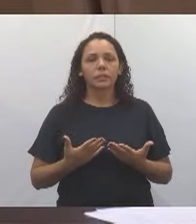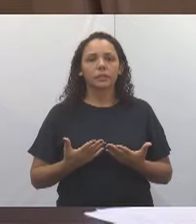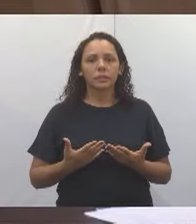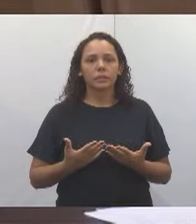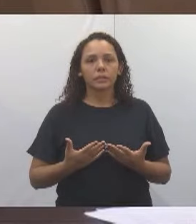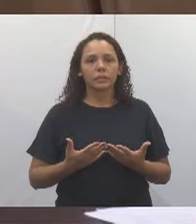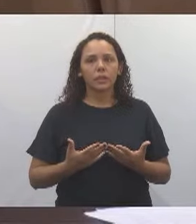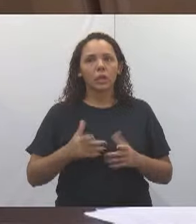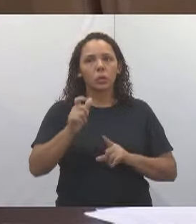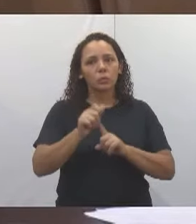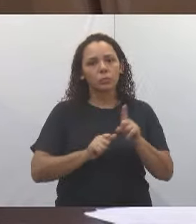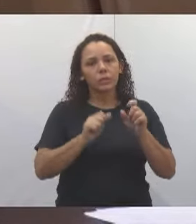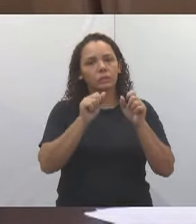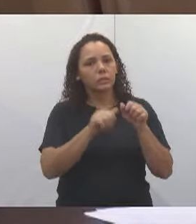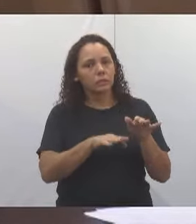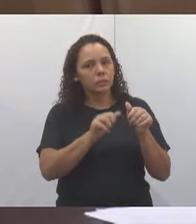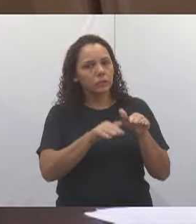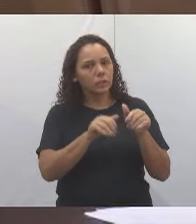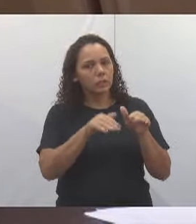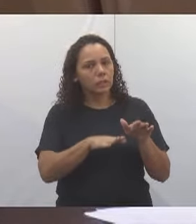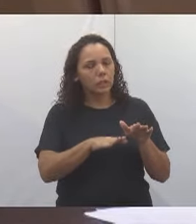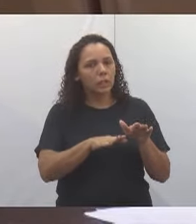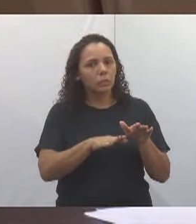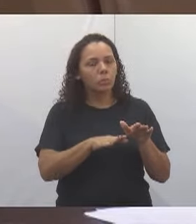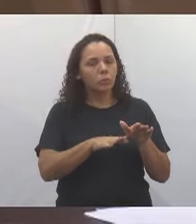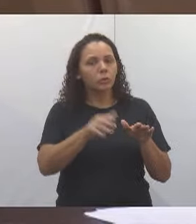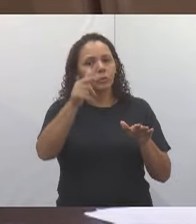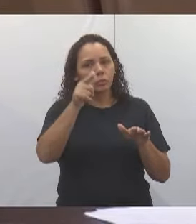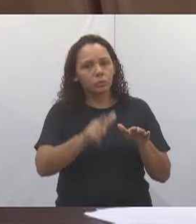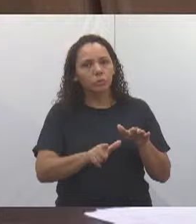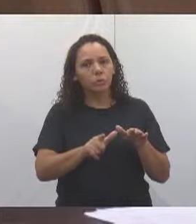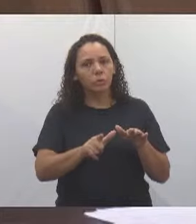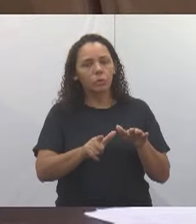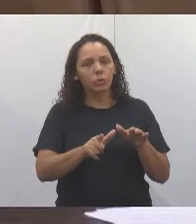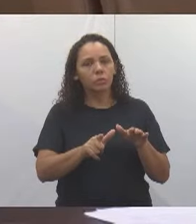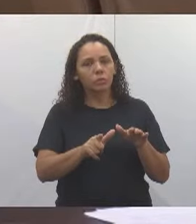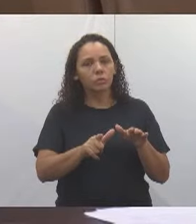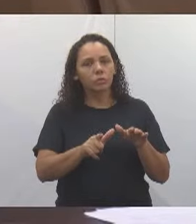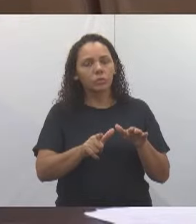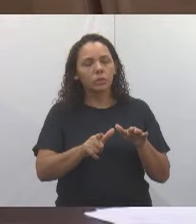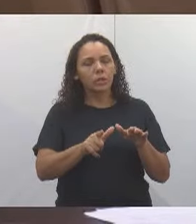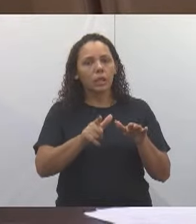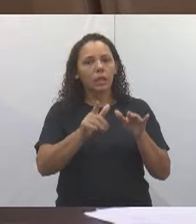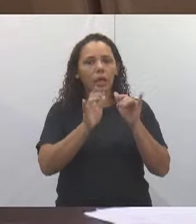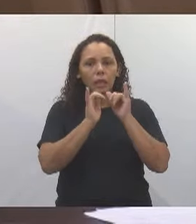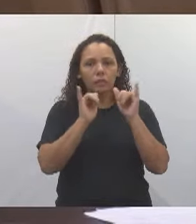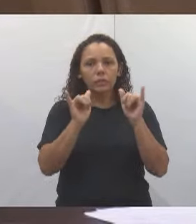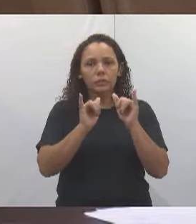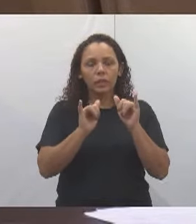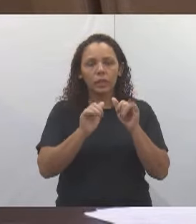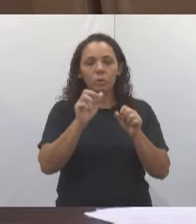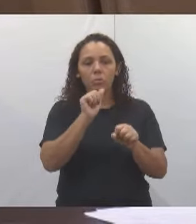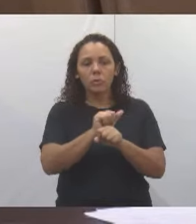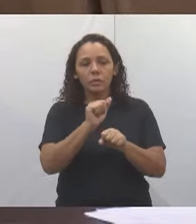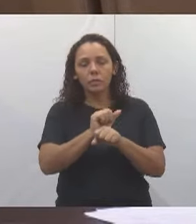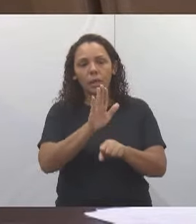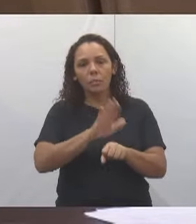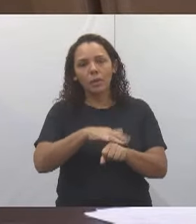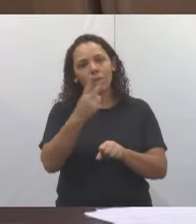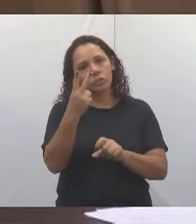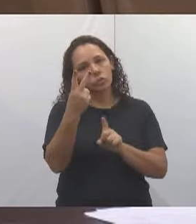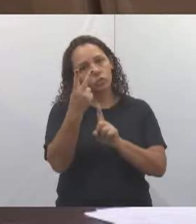em setembro informam novamente que a previsão é de mais de 2 meses. Estamos